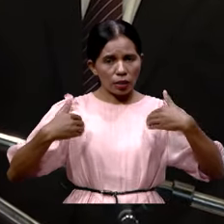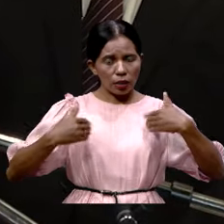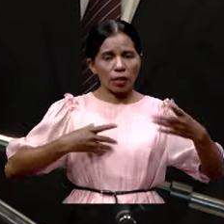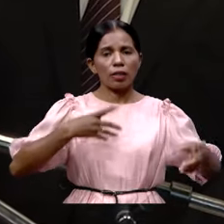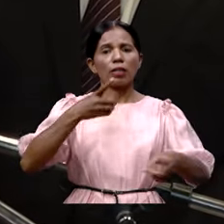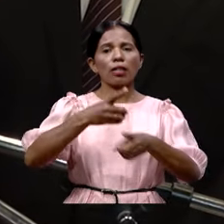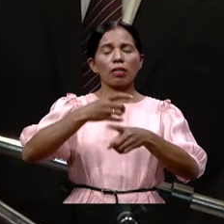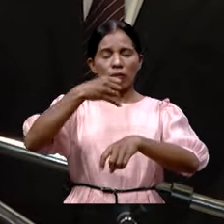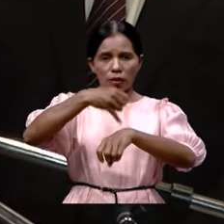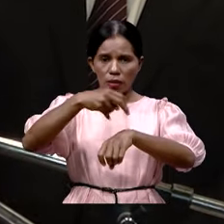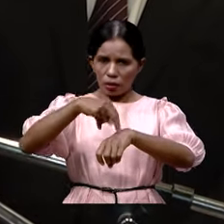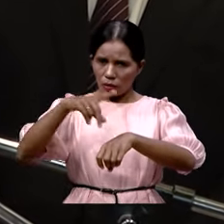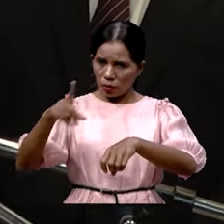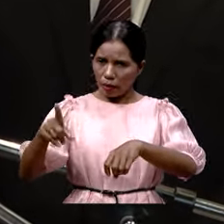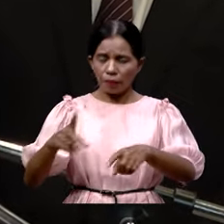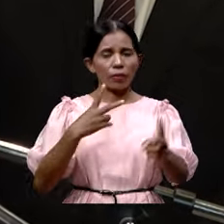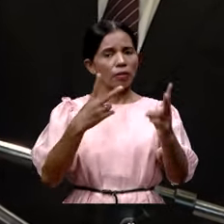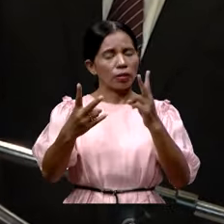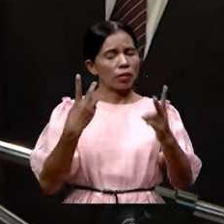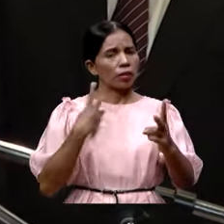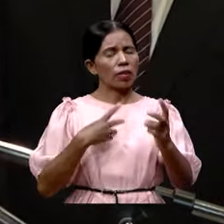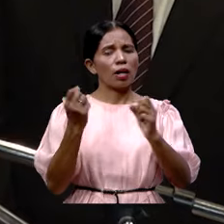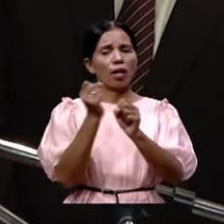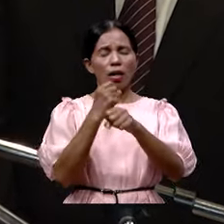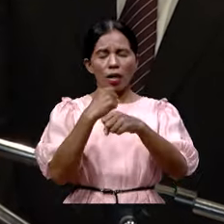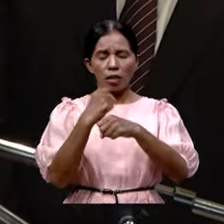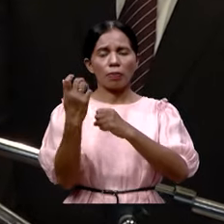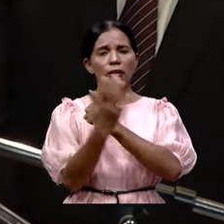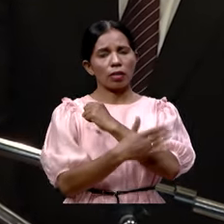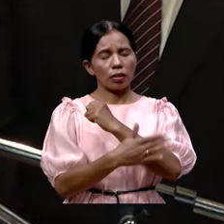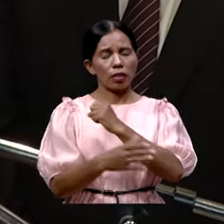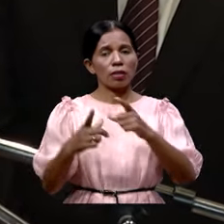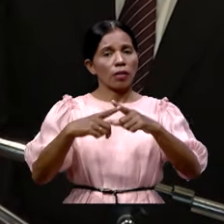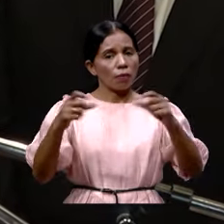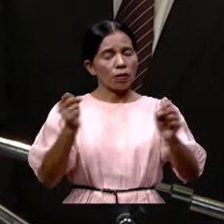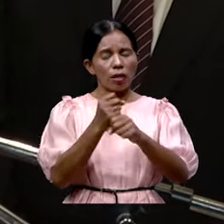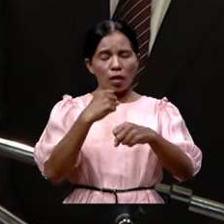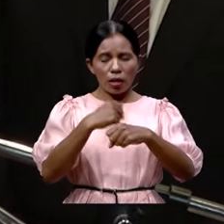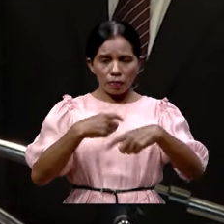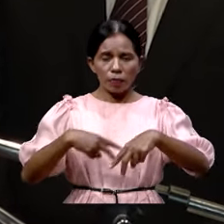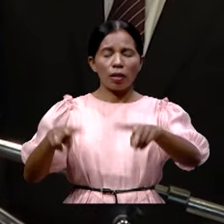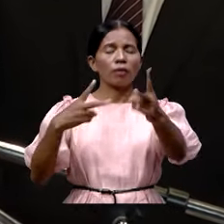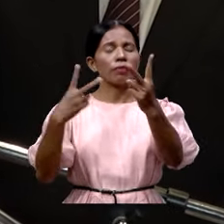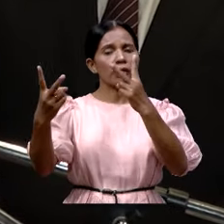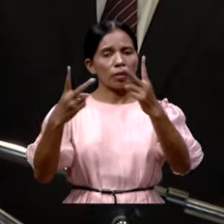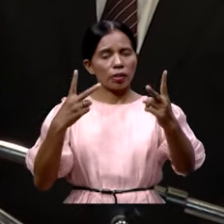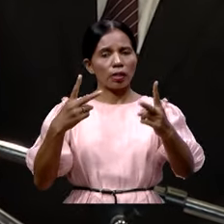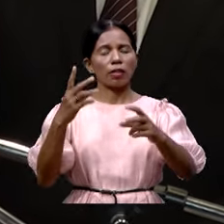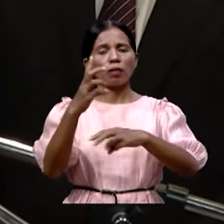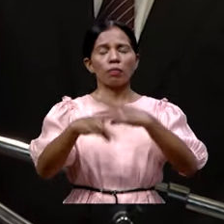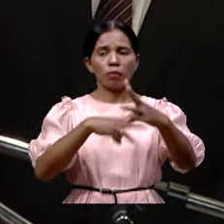internacional. Visita, né? Japão, halo, barai, barak, e mundo. E nessa visita amigável.